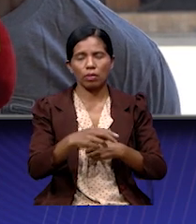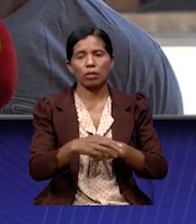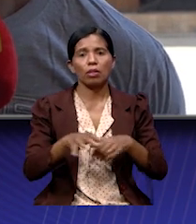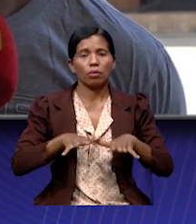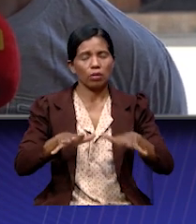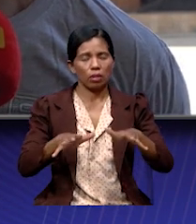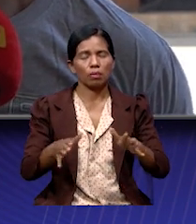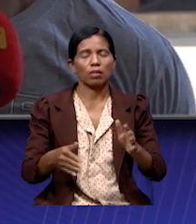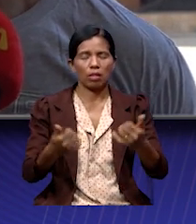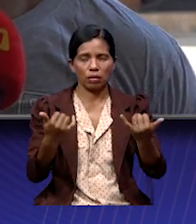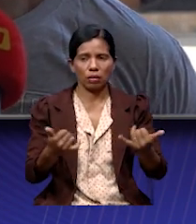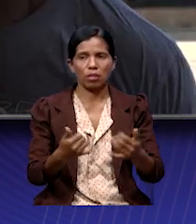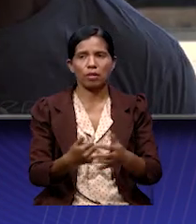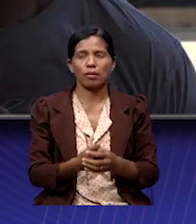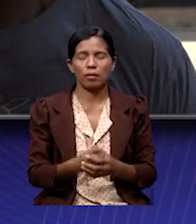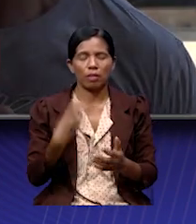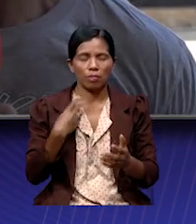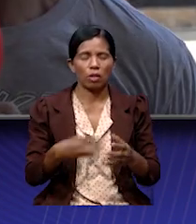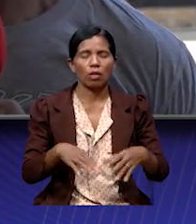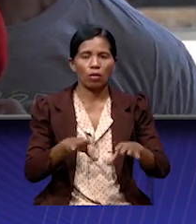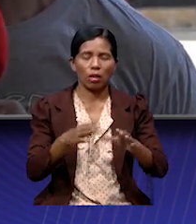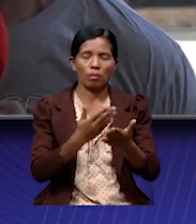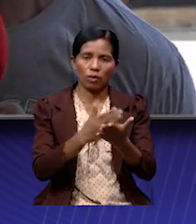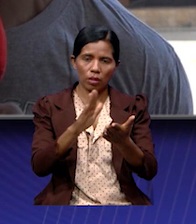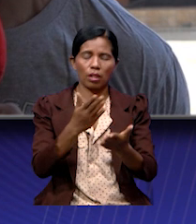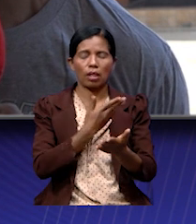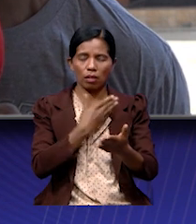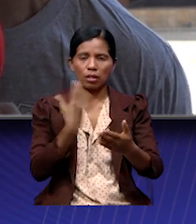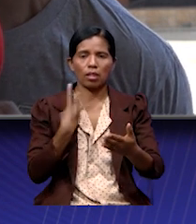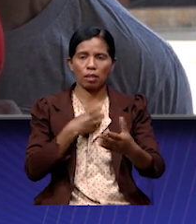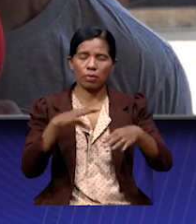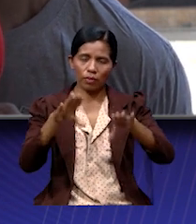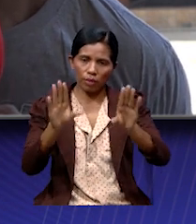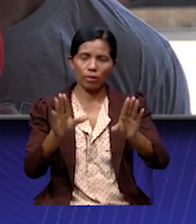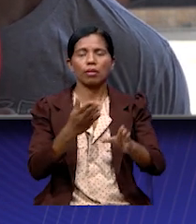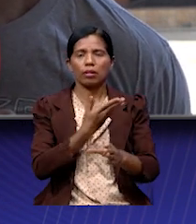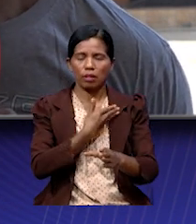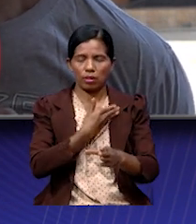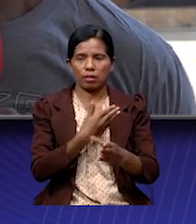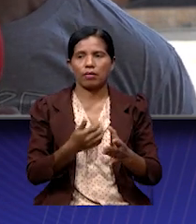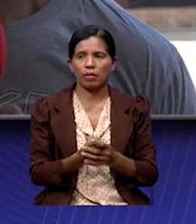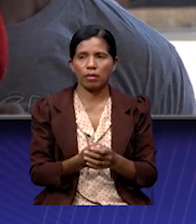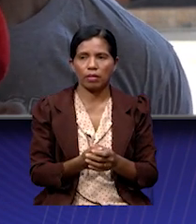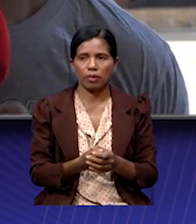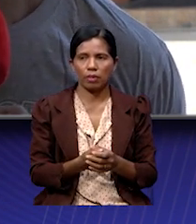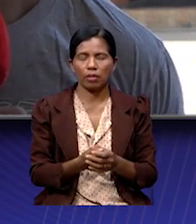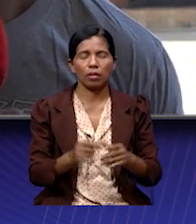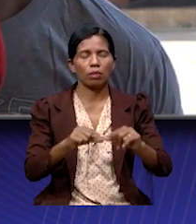asa. Celasa kami asa. So siapa mak kata? Kami tambah presu si kompanya tu lene lah